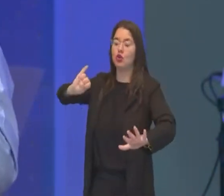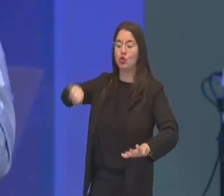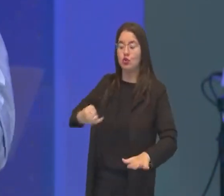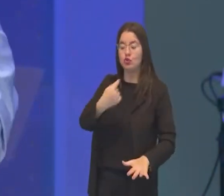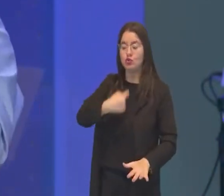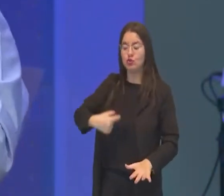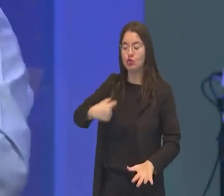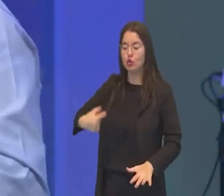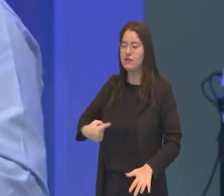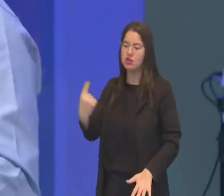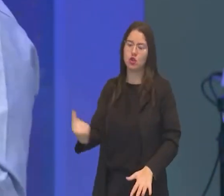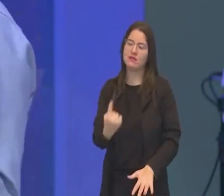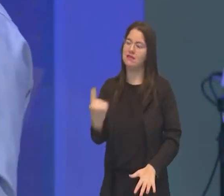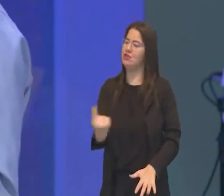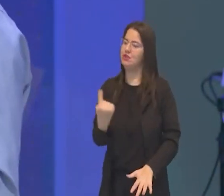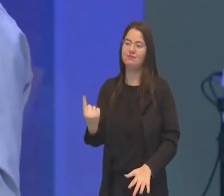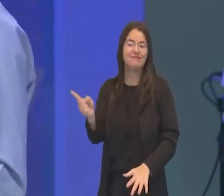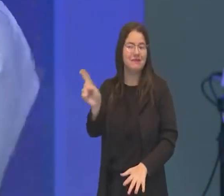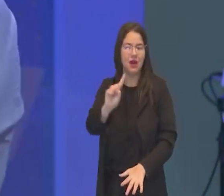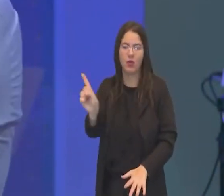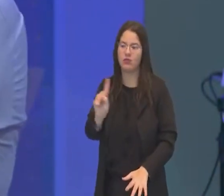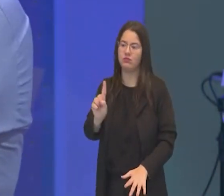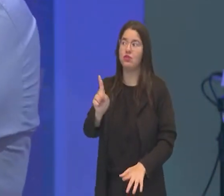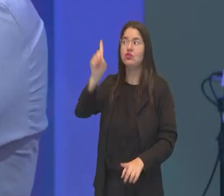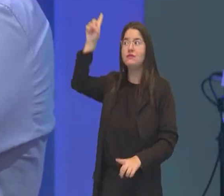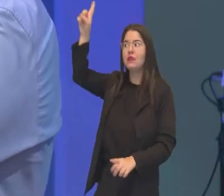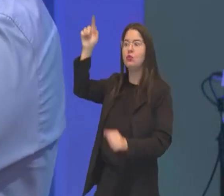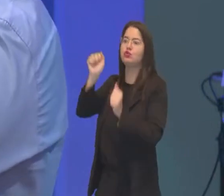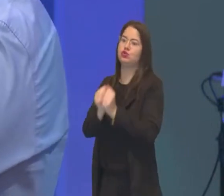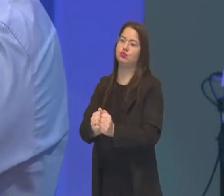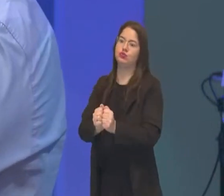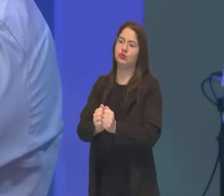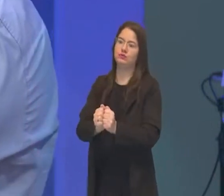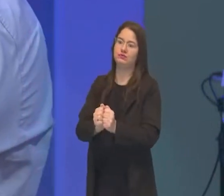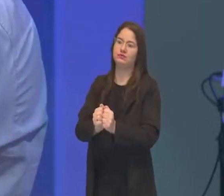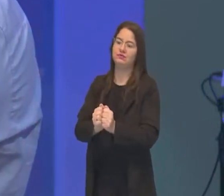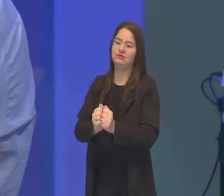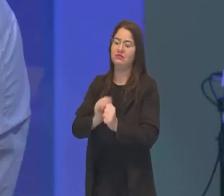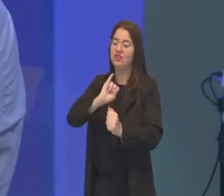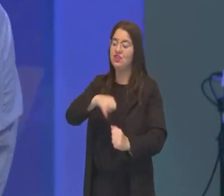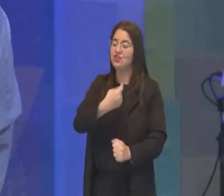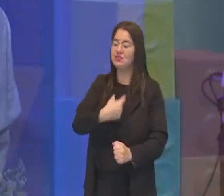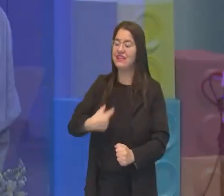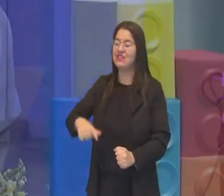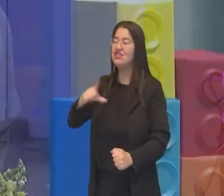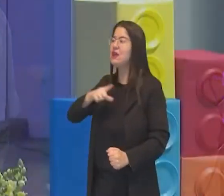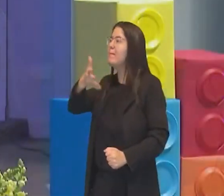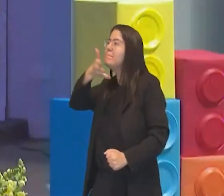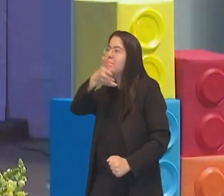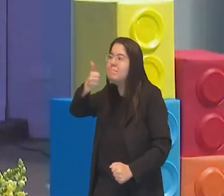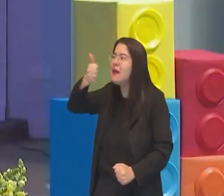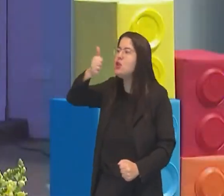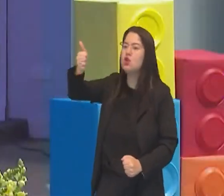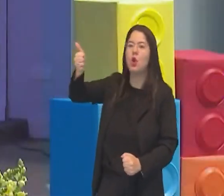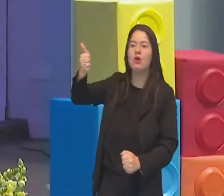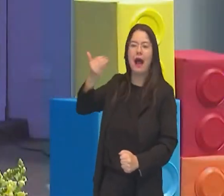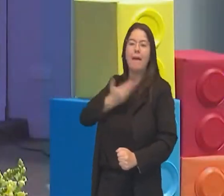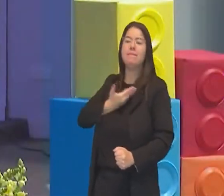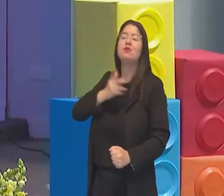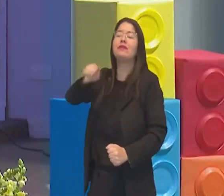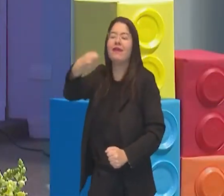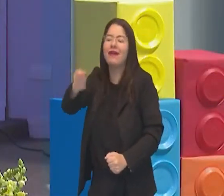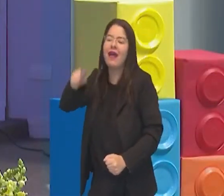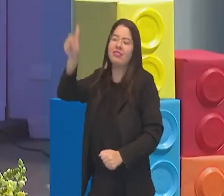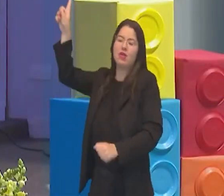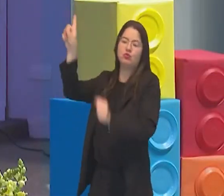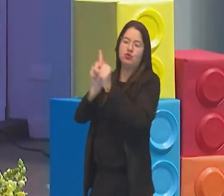José não estava só. José estava na melhor companhia possível. Nós